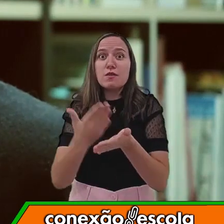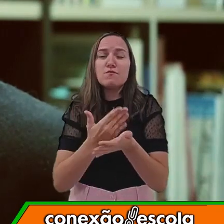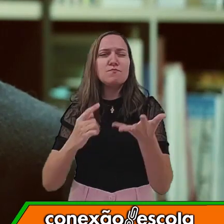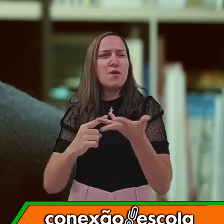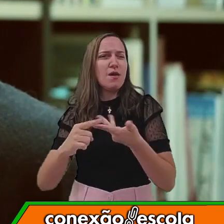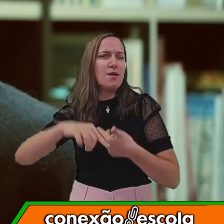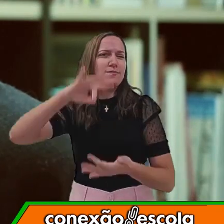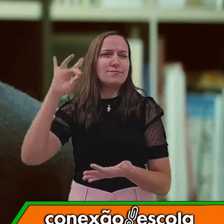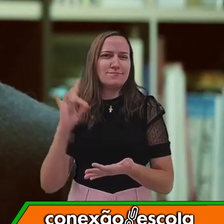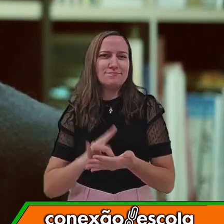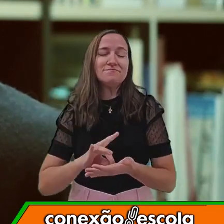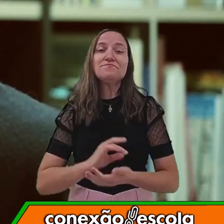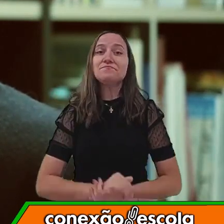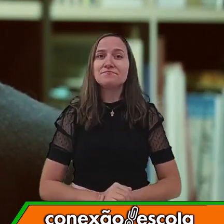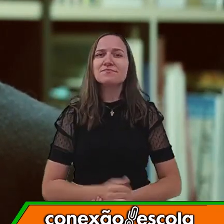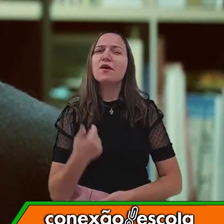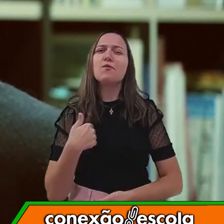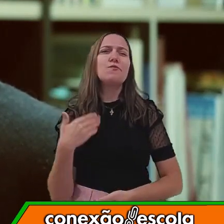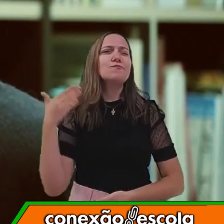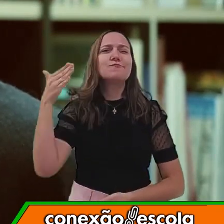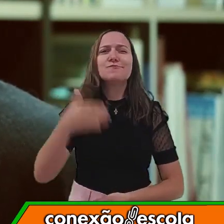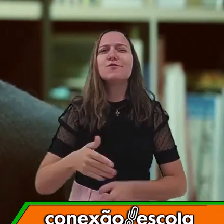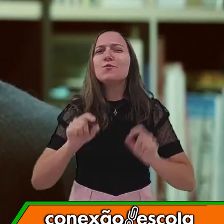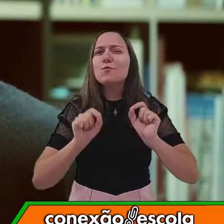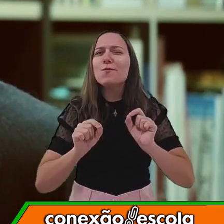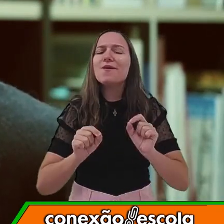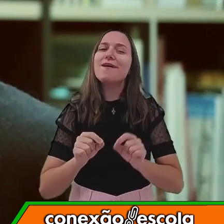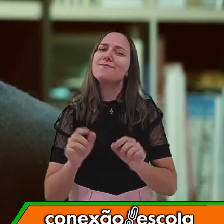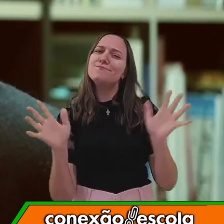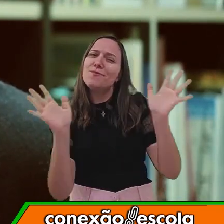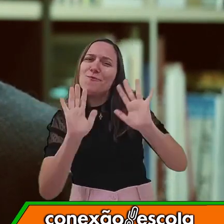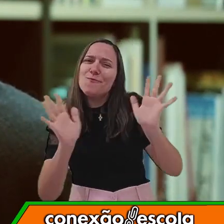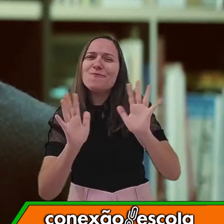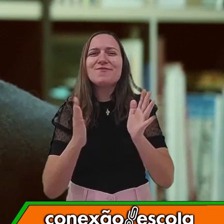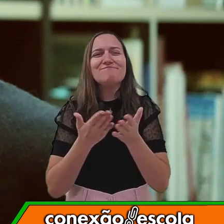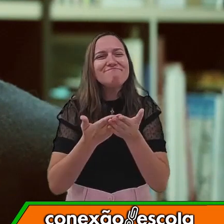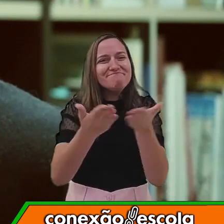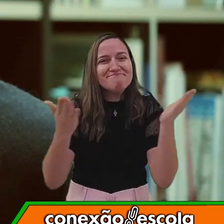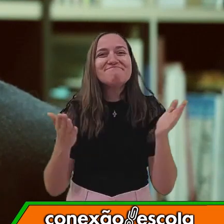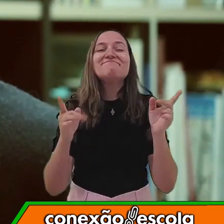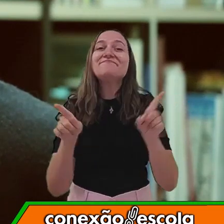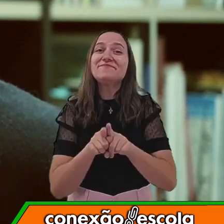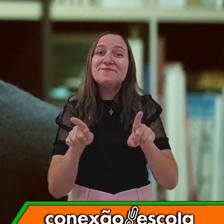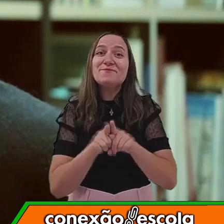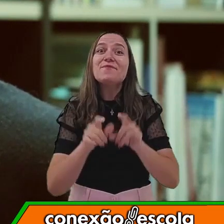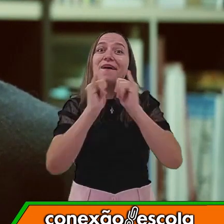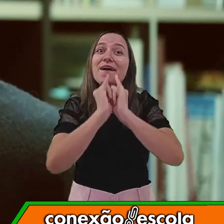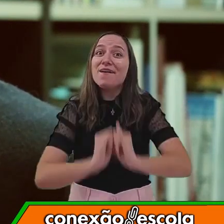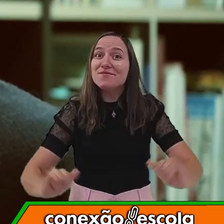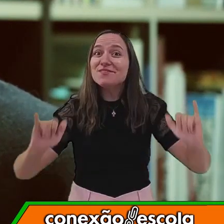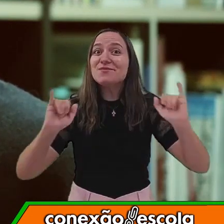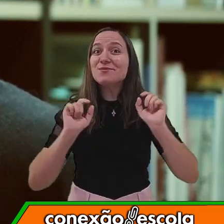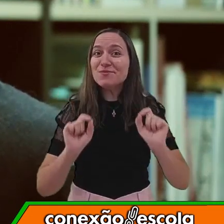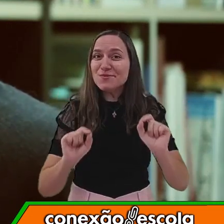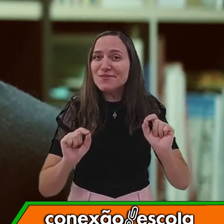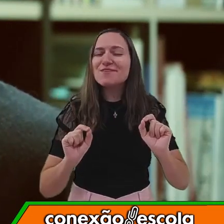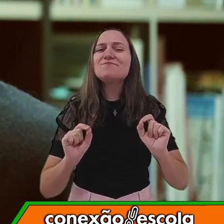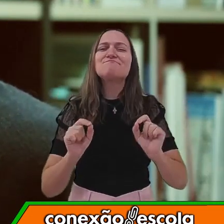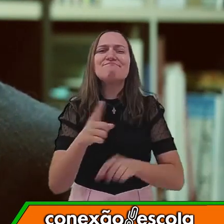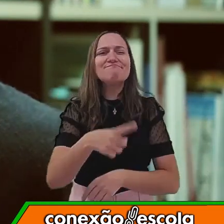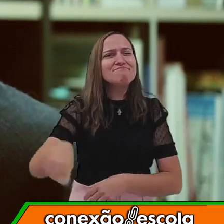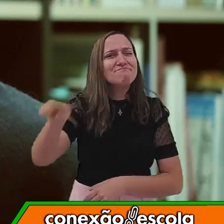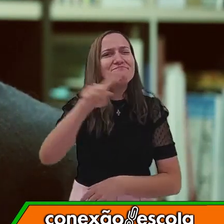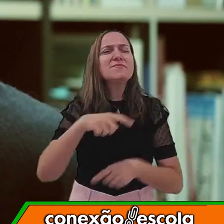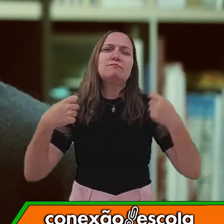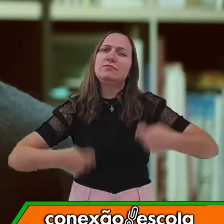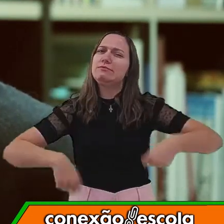E eu resolvi dar uma passadinha aqui para dar um olá para todo mundo e dizer que vocês devem